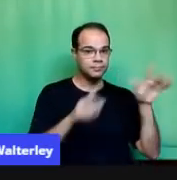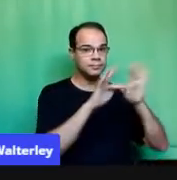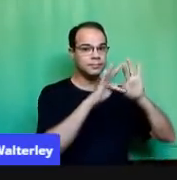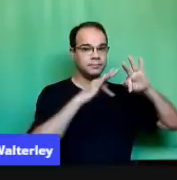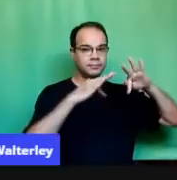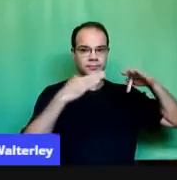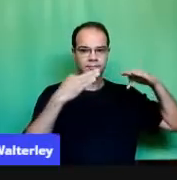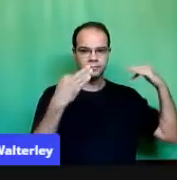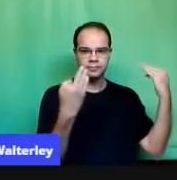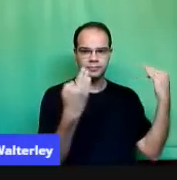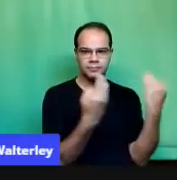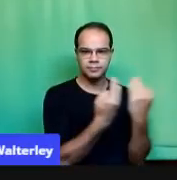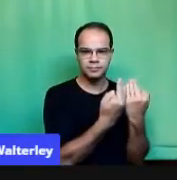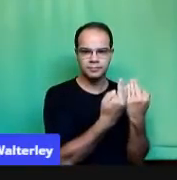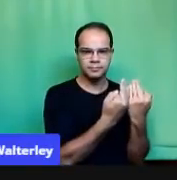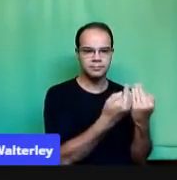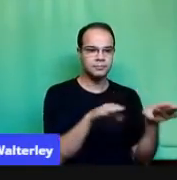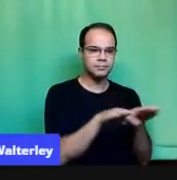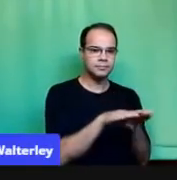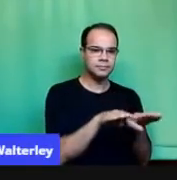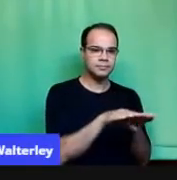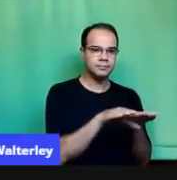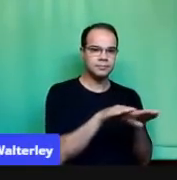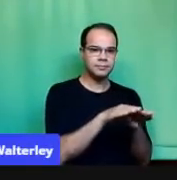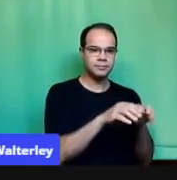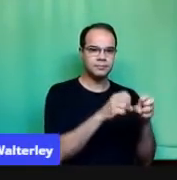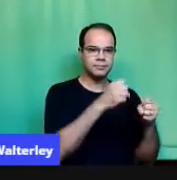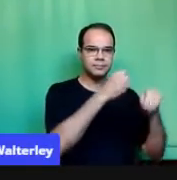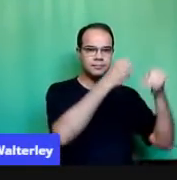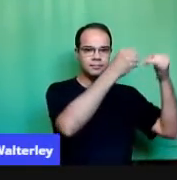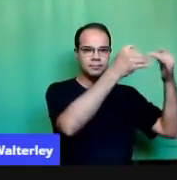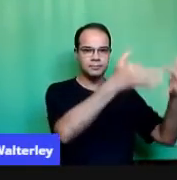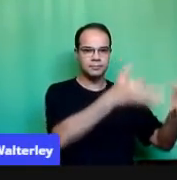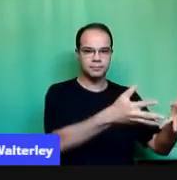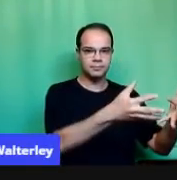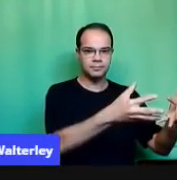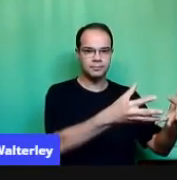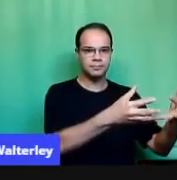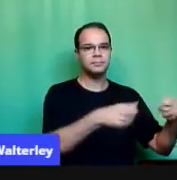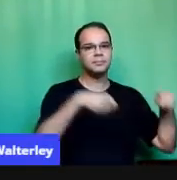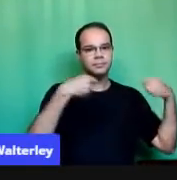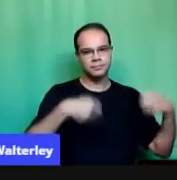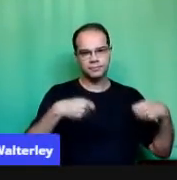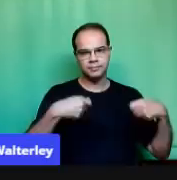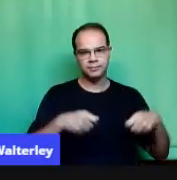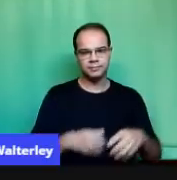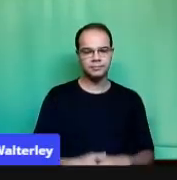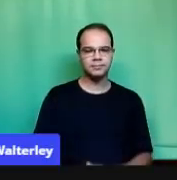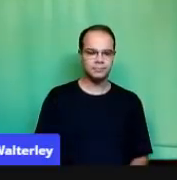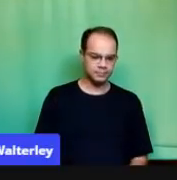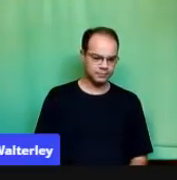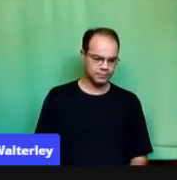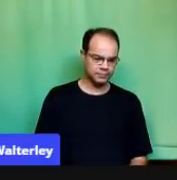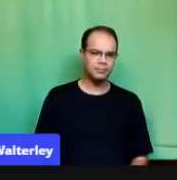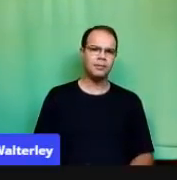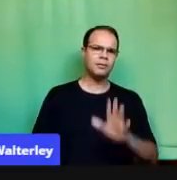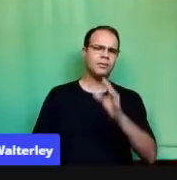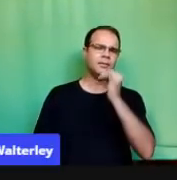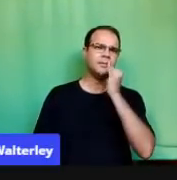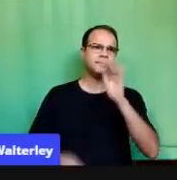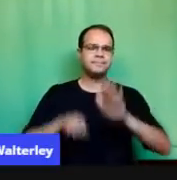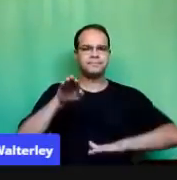os cadernos de experiência que estão vindo da CEMED, surgem muitos questionamentos de que,